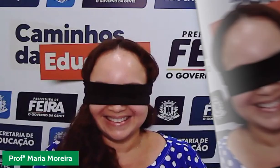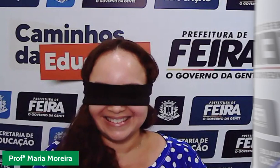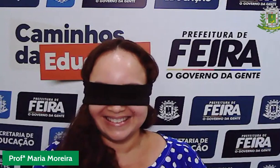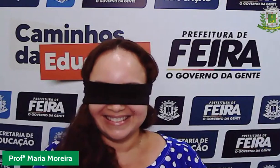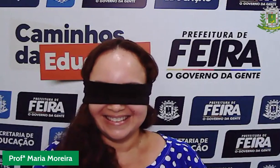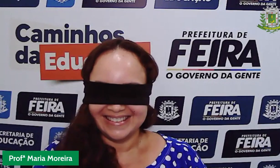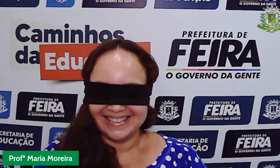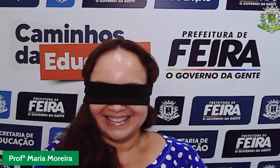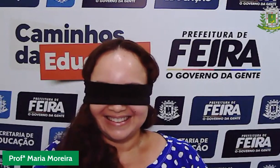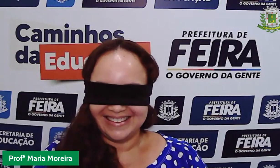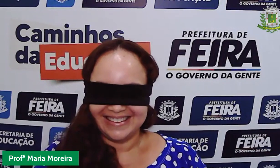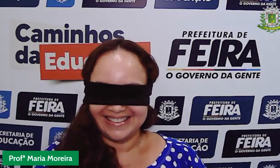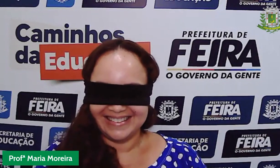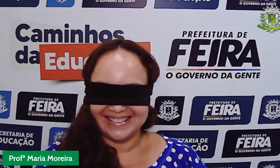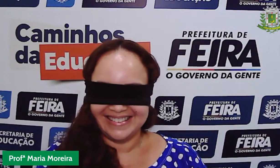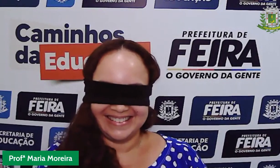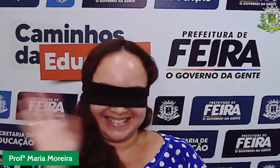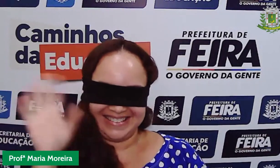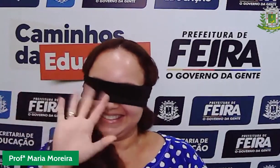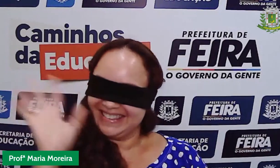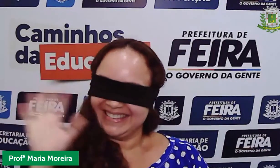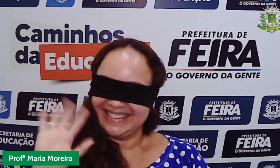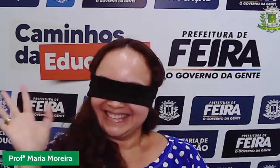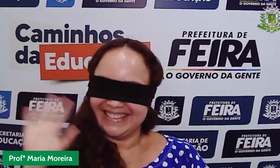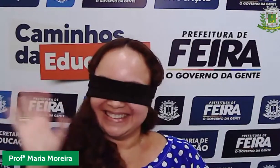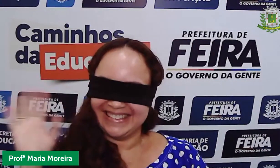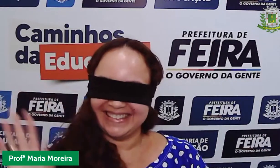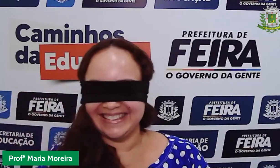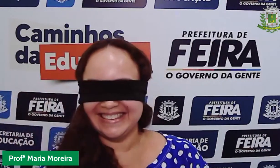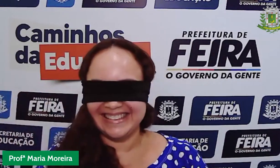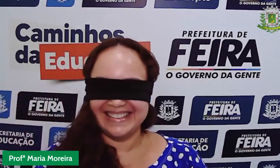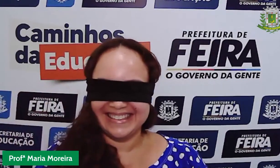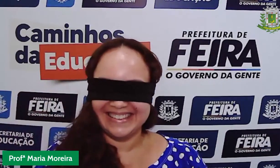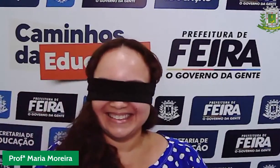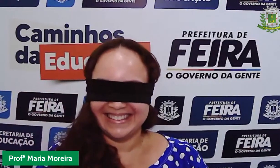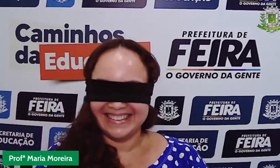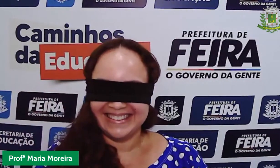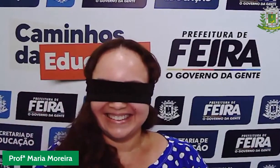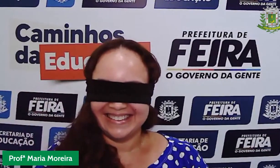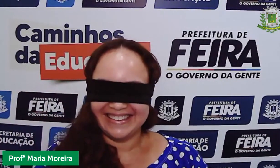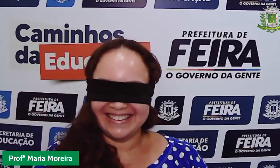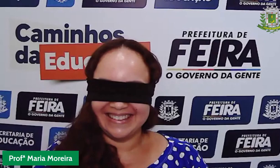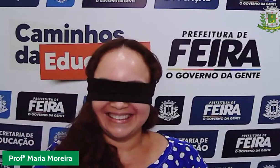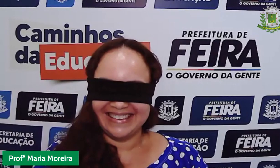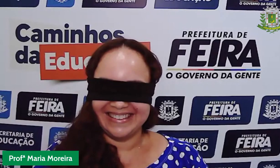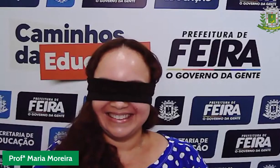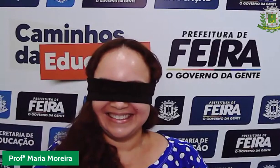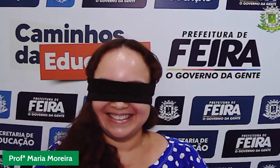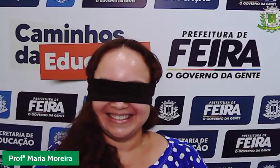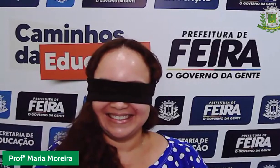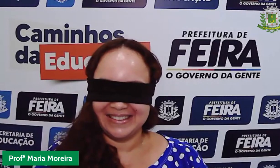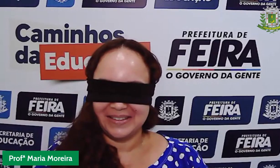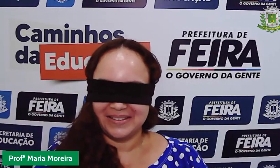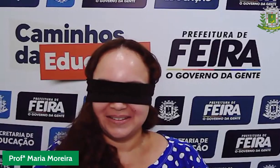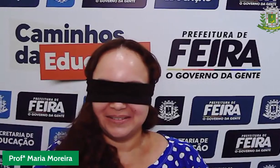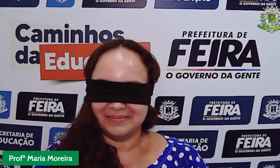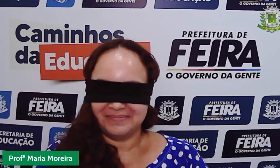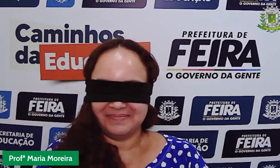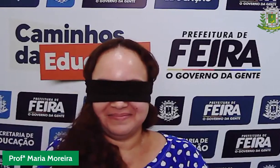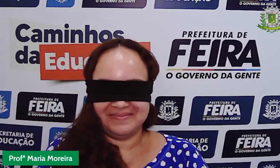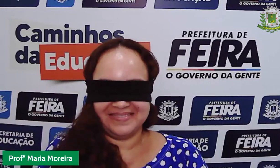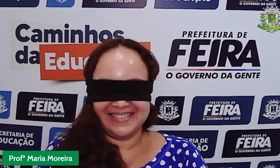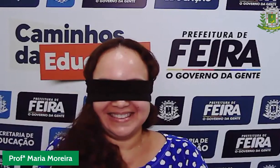Meu Deus! Gente, essa super feliz aqui é Pro Laila, tá? Nossa Pro aí do 5º ano. Vamos higienizar a mão de